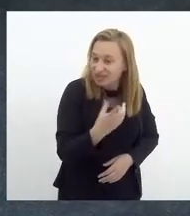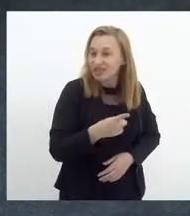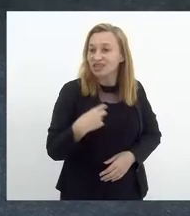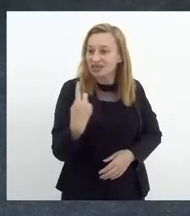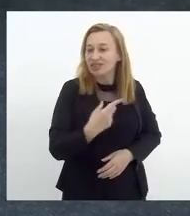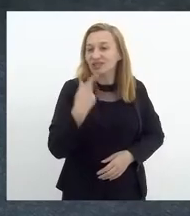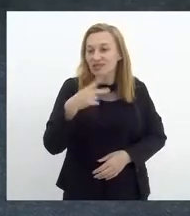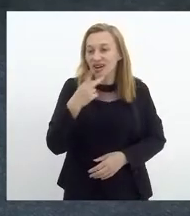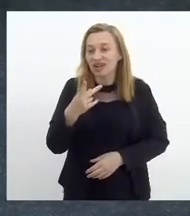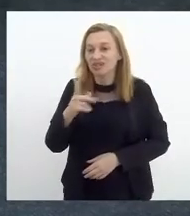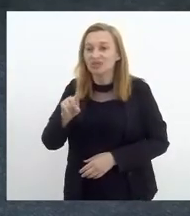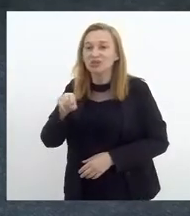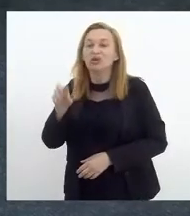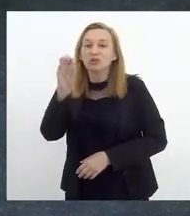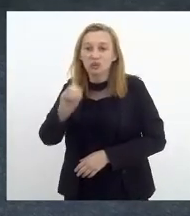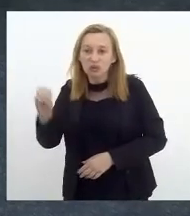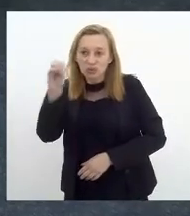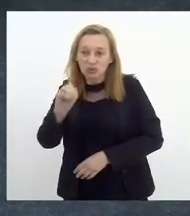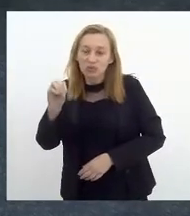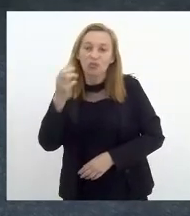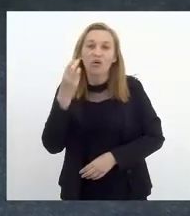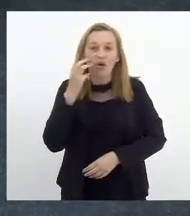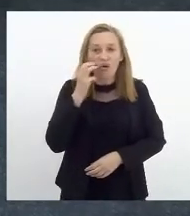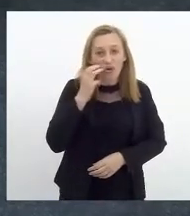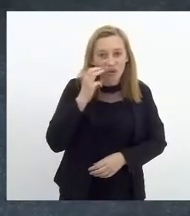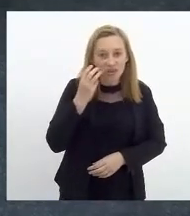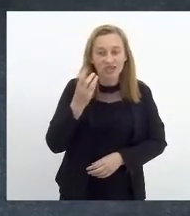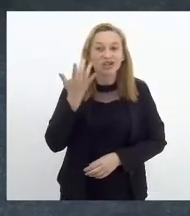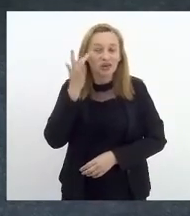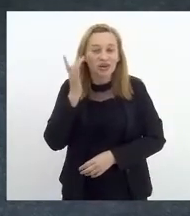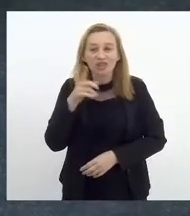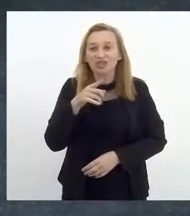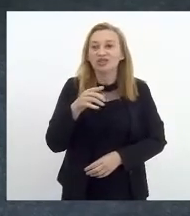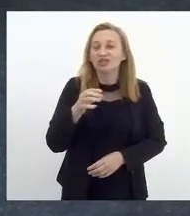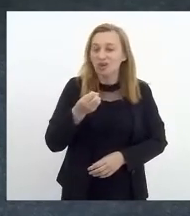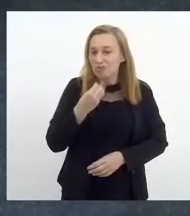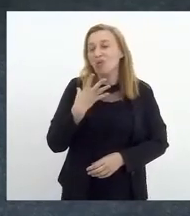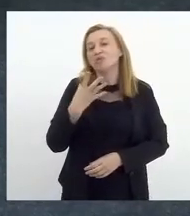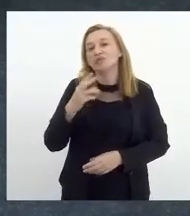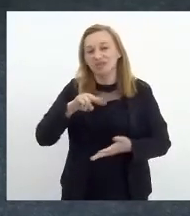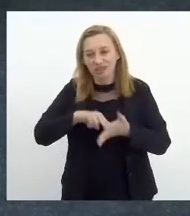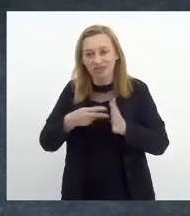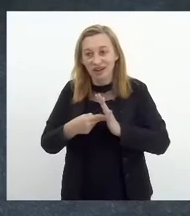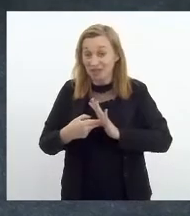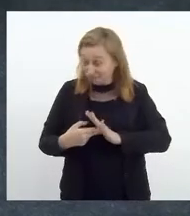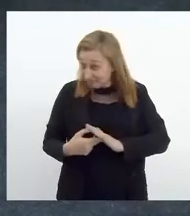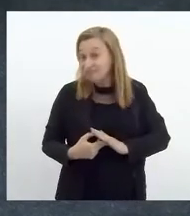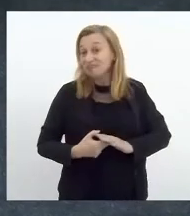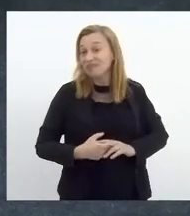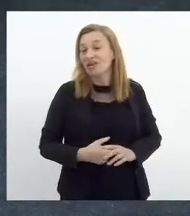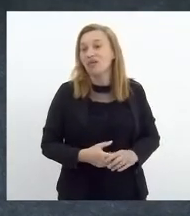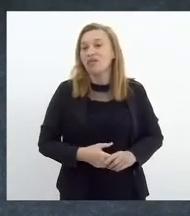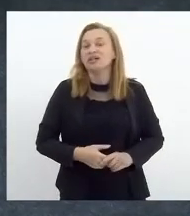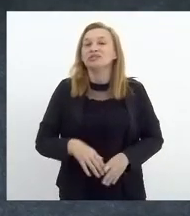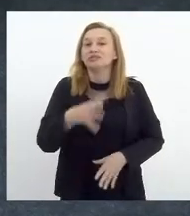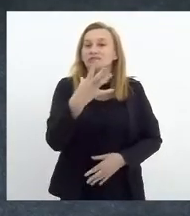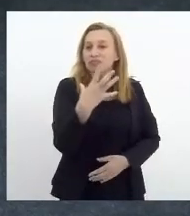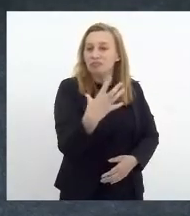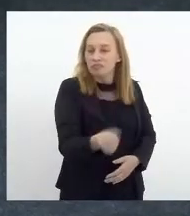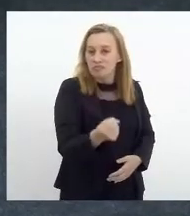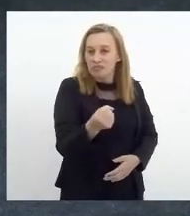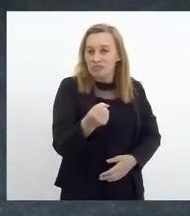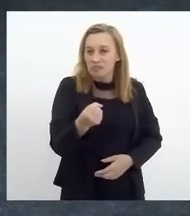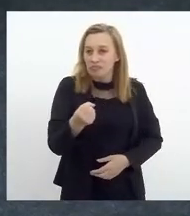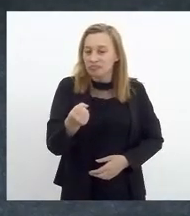tratando disso no Outubro Rosa, que eu acho que, sem dúvida nenhuma, tem um bom significado. Parecer